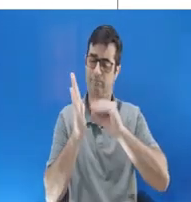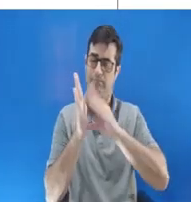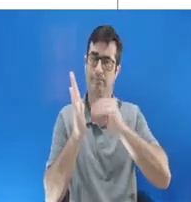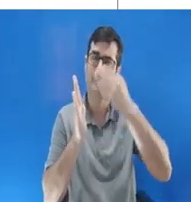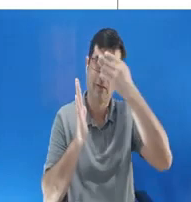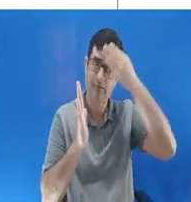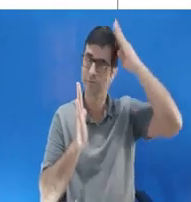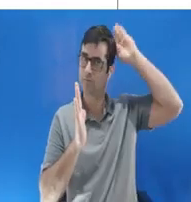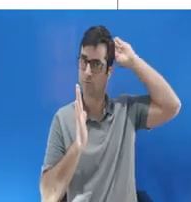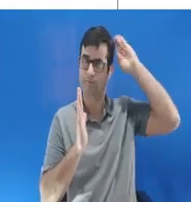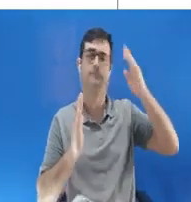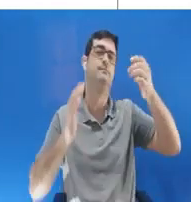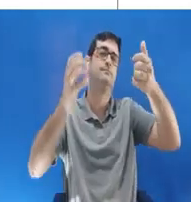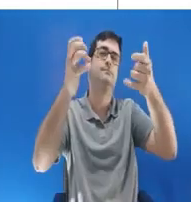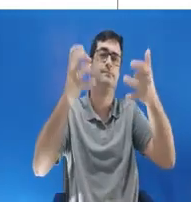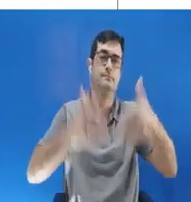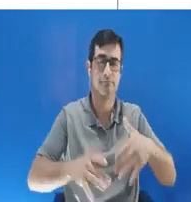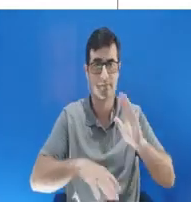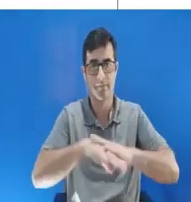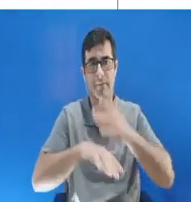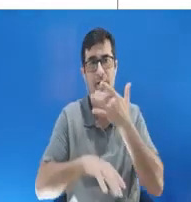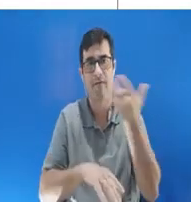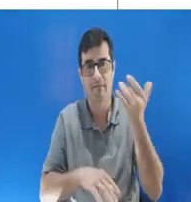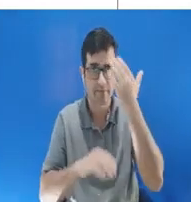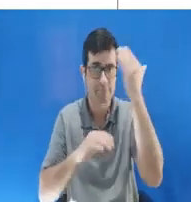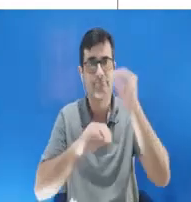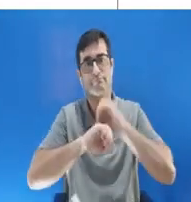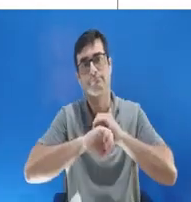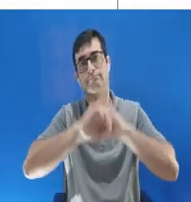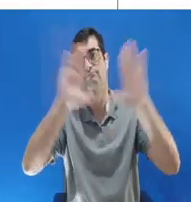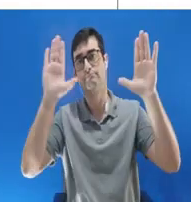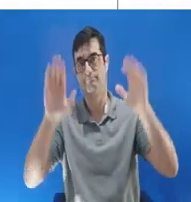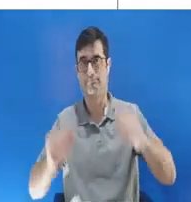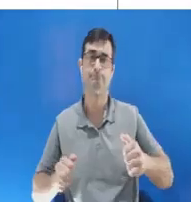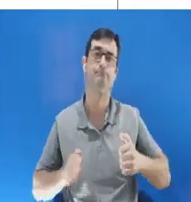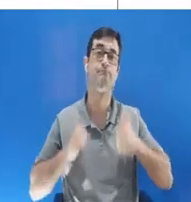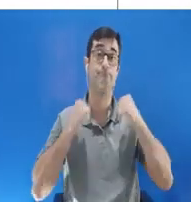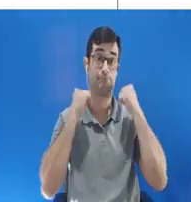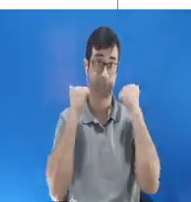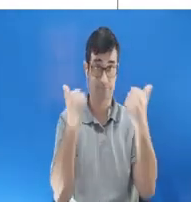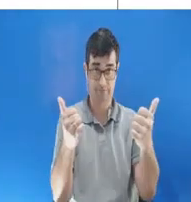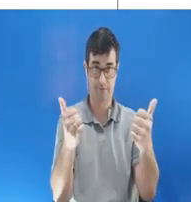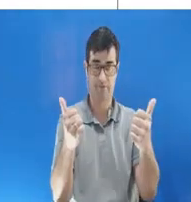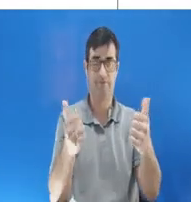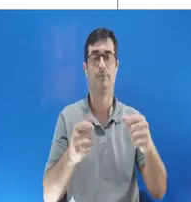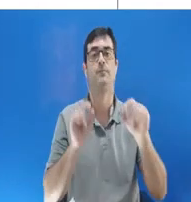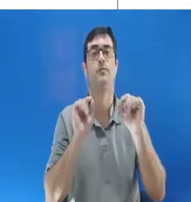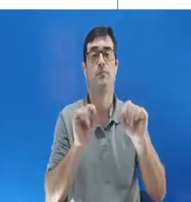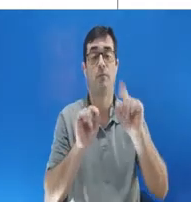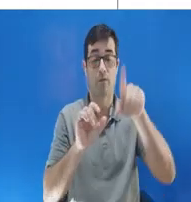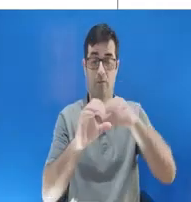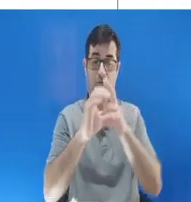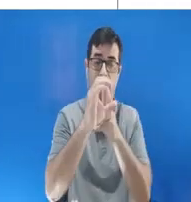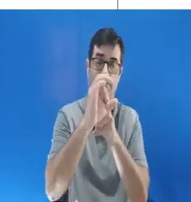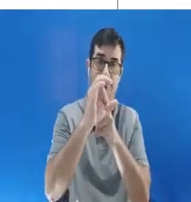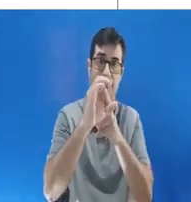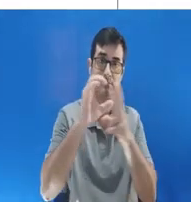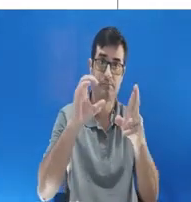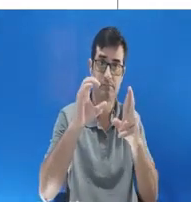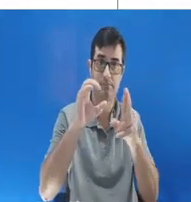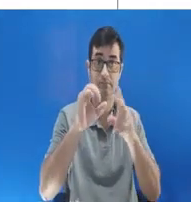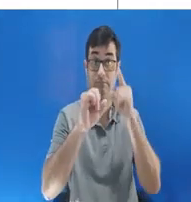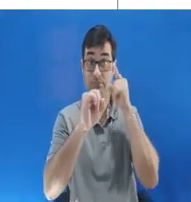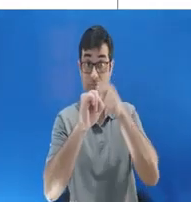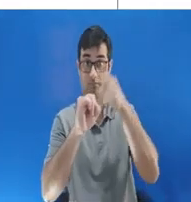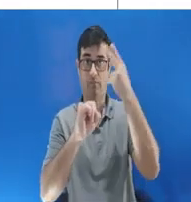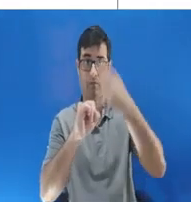bem definidas, que é mais fácil de nós conseguirmos entender. Né? Então, o raio atômico seria a